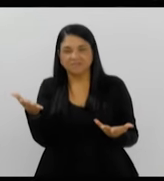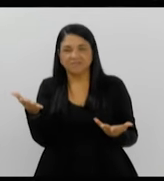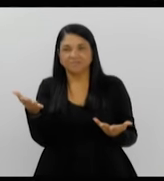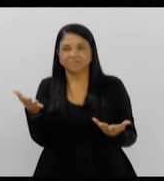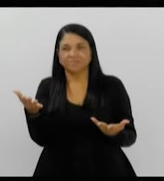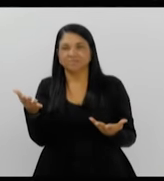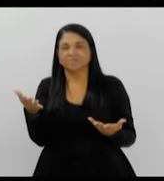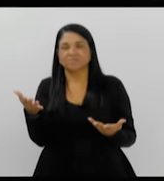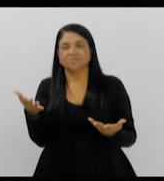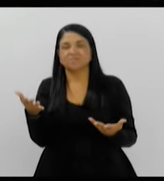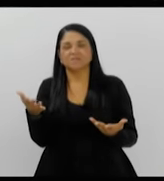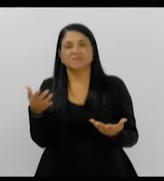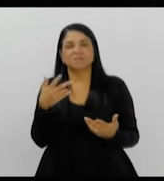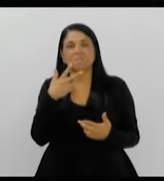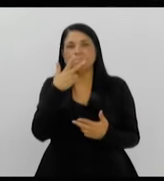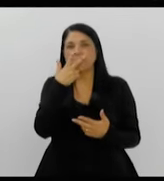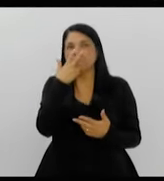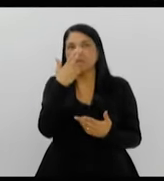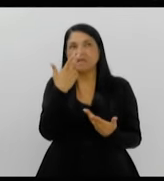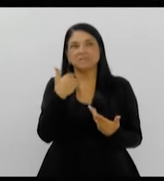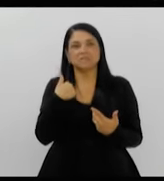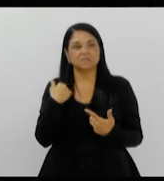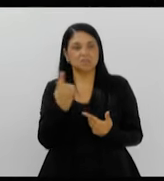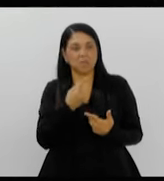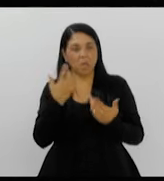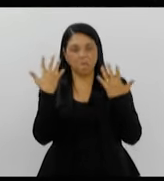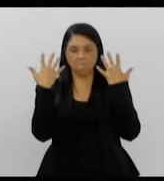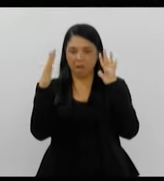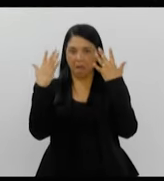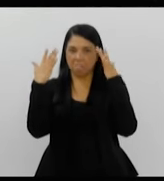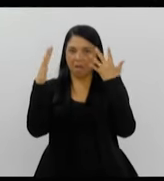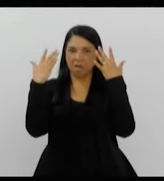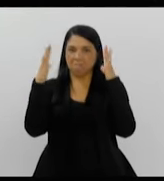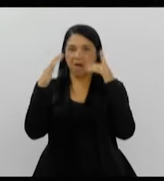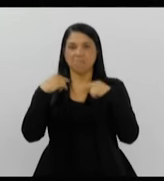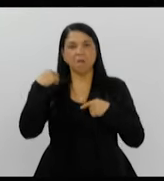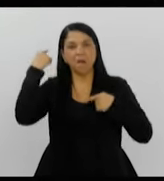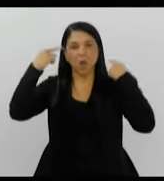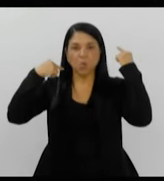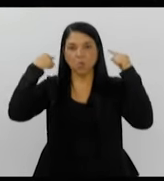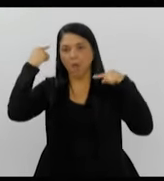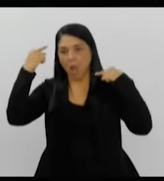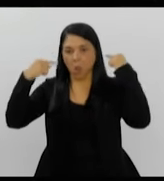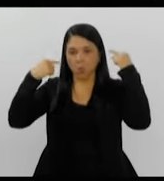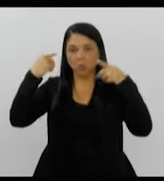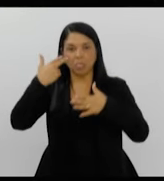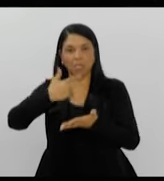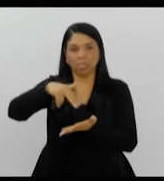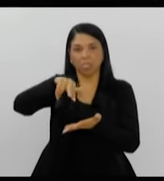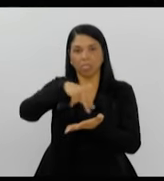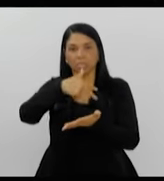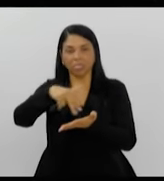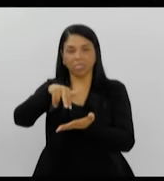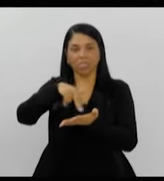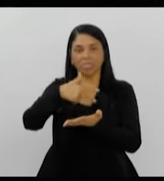ficasse batendo palma para maluco dançar Como diz na linguagem